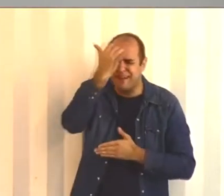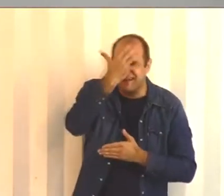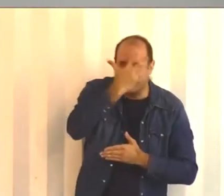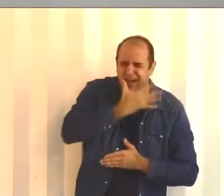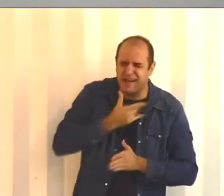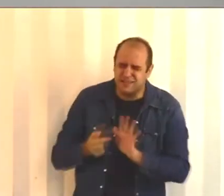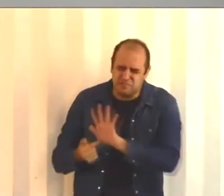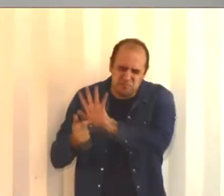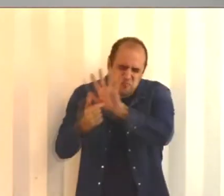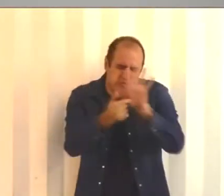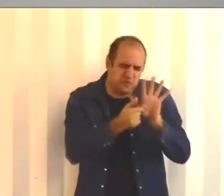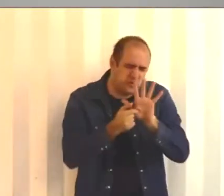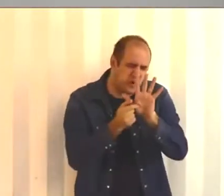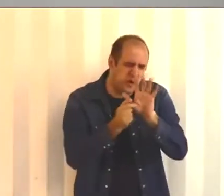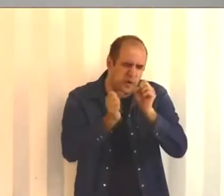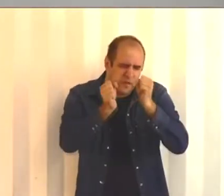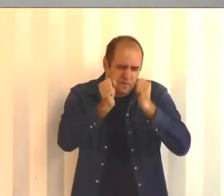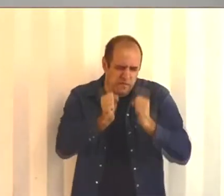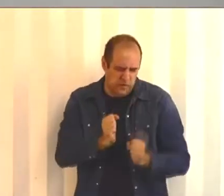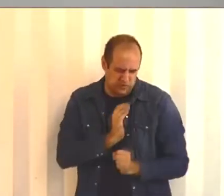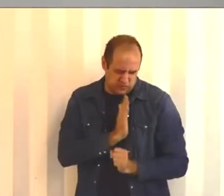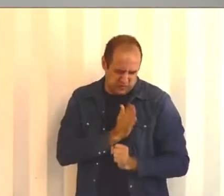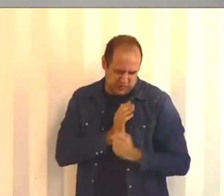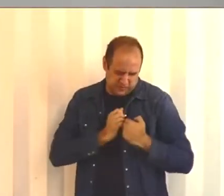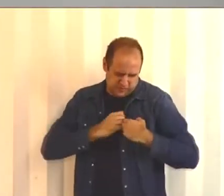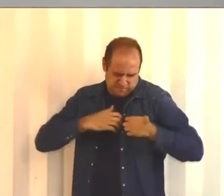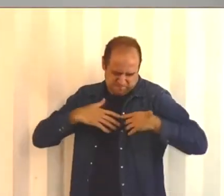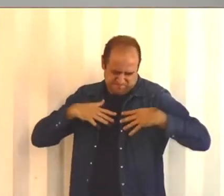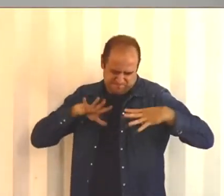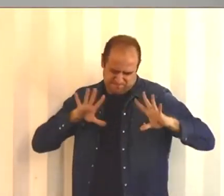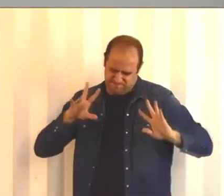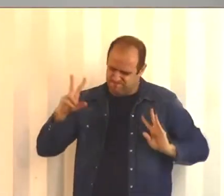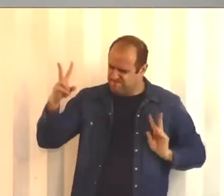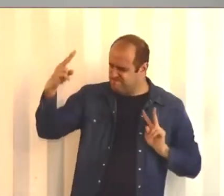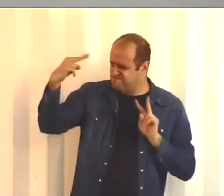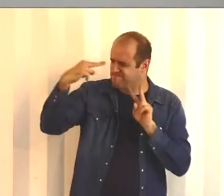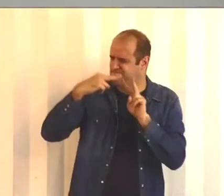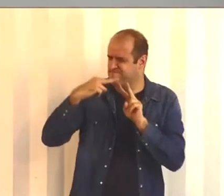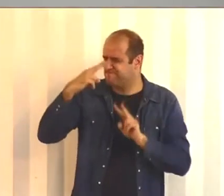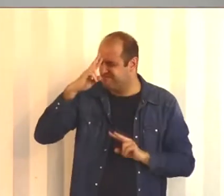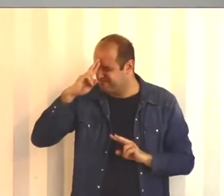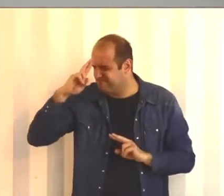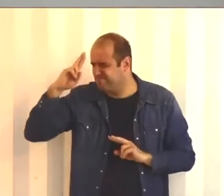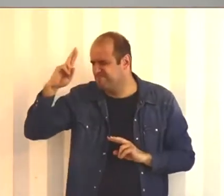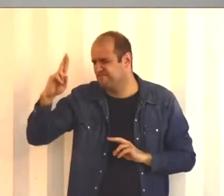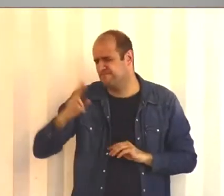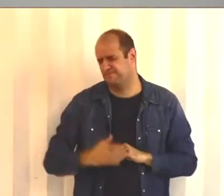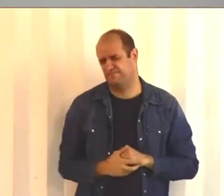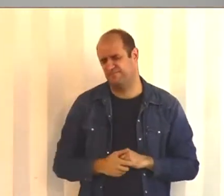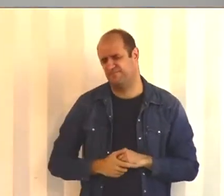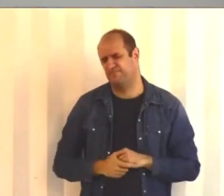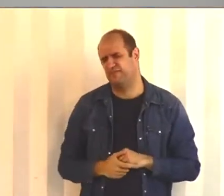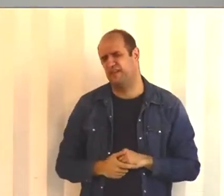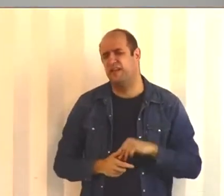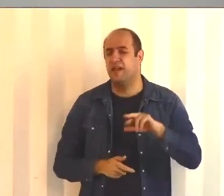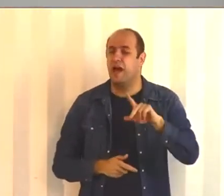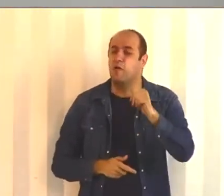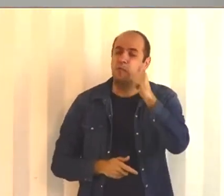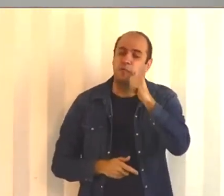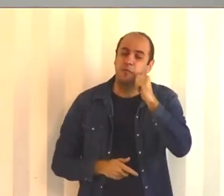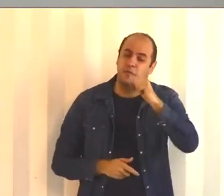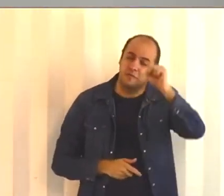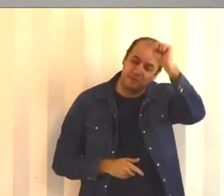vermos mais filhos tendo o coração dobrado ao Senhor. Senhor, se Sara riu de alegria porque ela